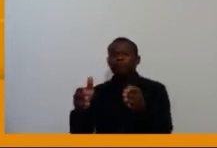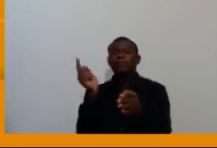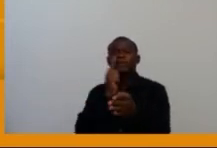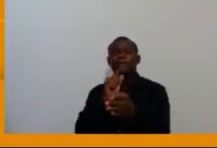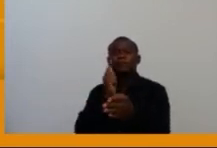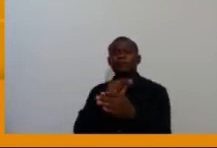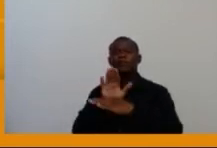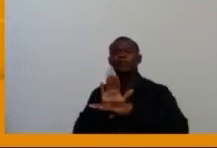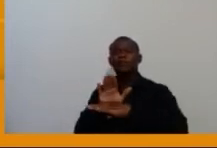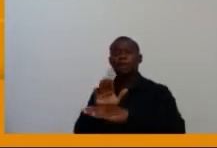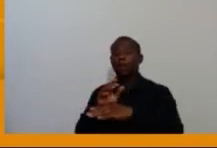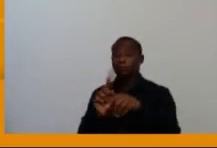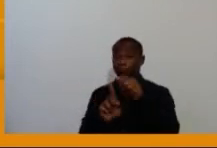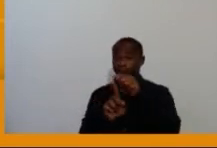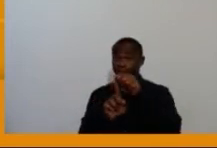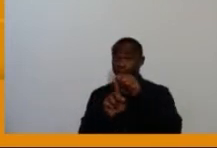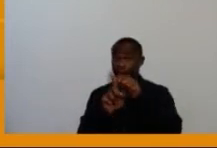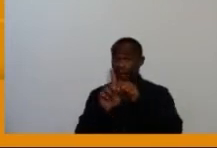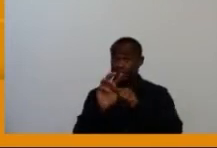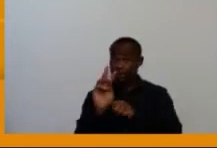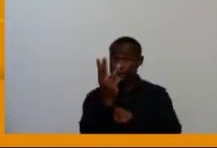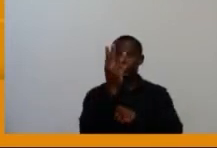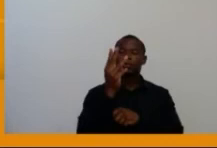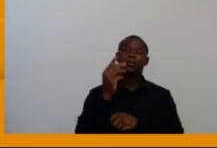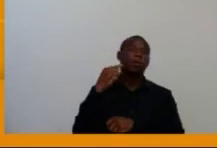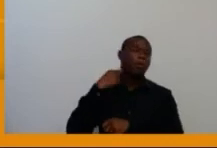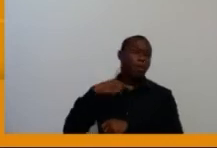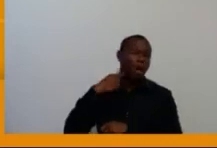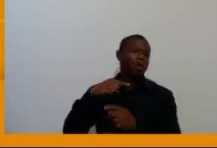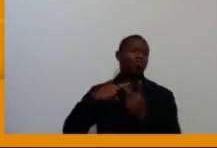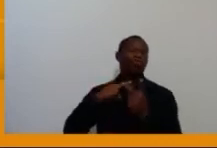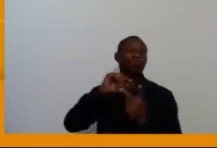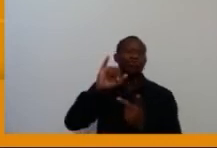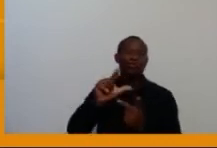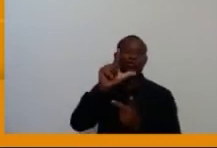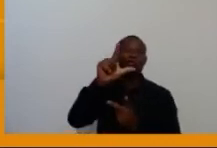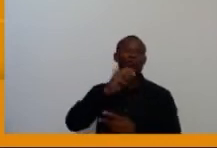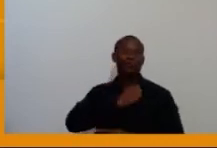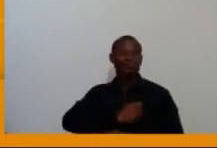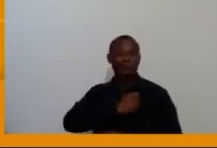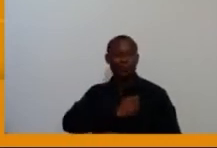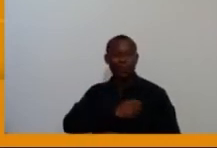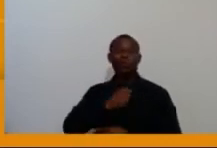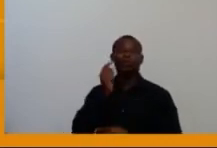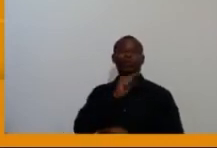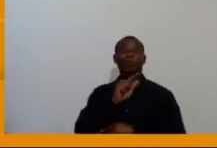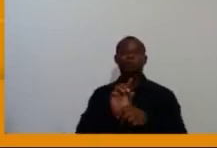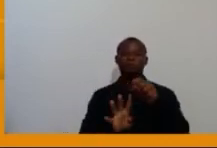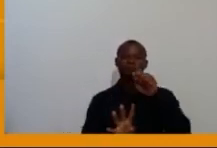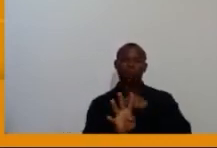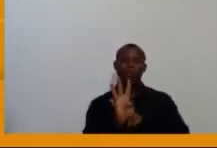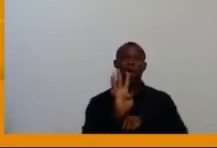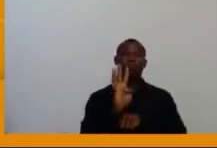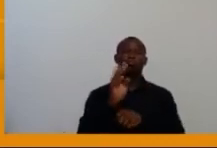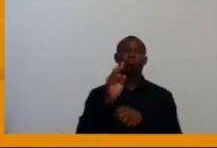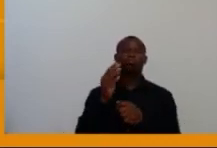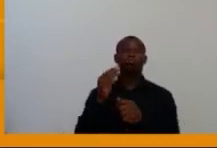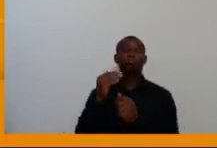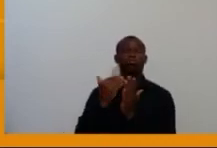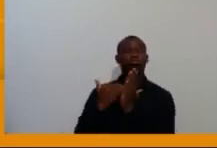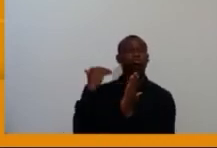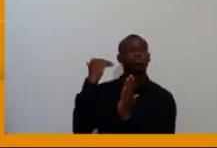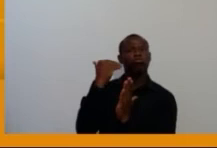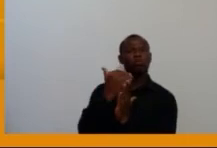3 meses, isso começou em maio, junho, julho e agosto, em 4 meses, a gente alcançou mais números de atendimentos do